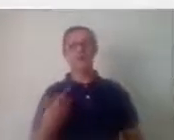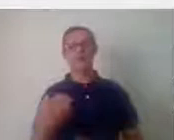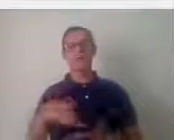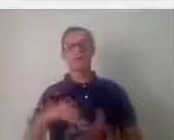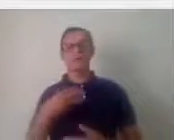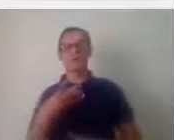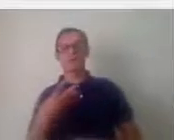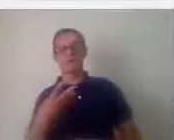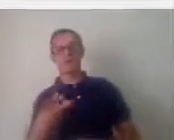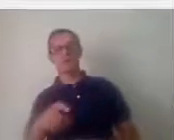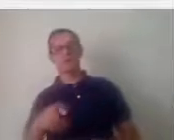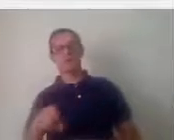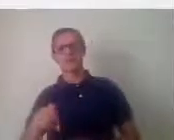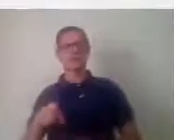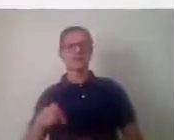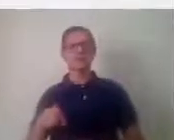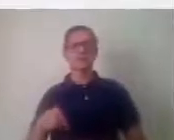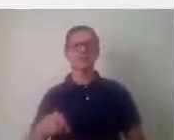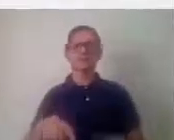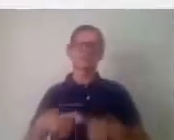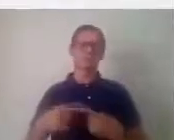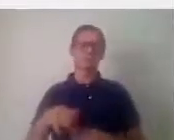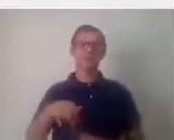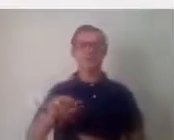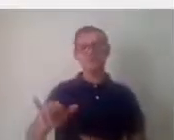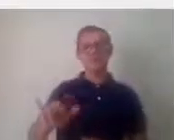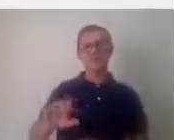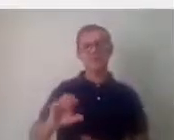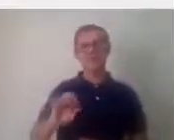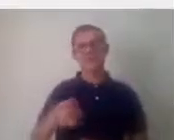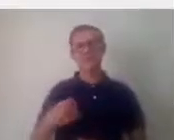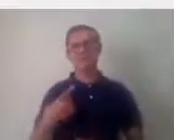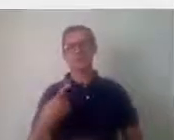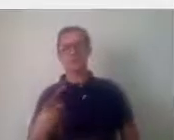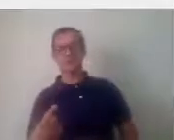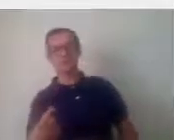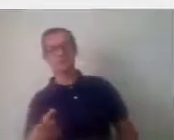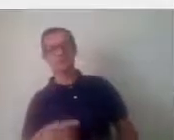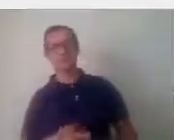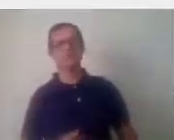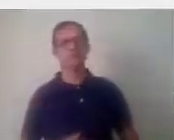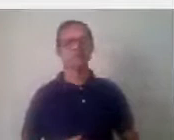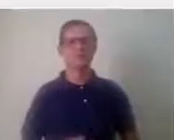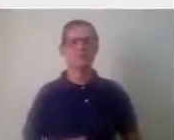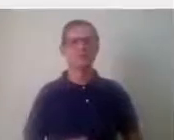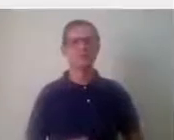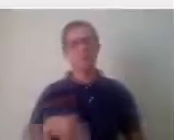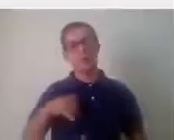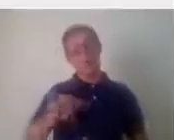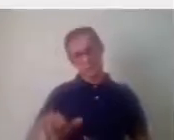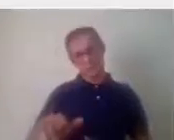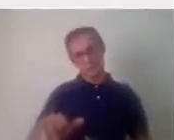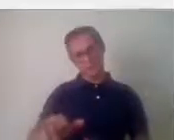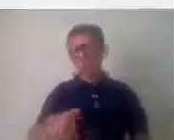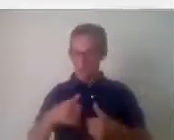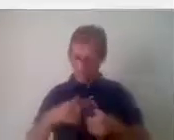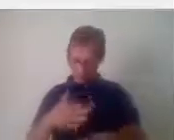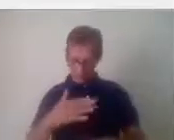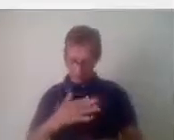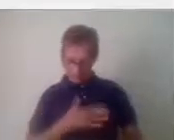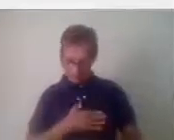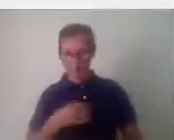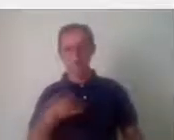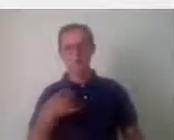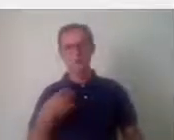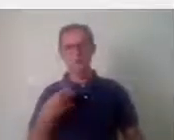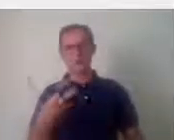3. X. Y, de 0 a 1. Y. Esse aqui é a minha